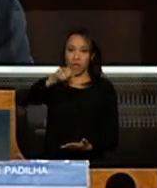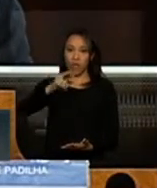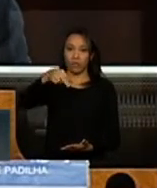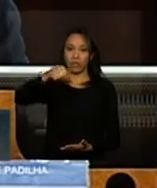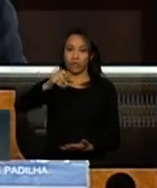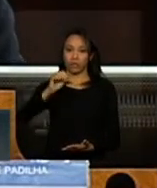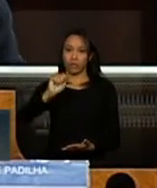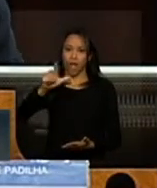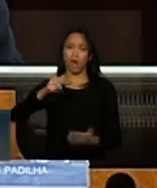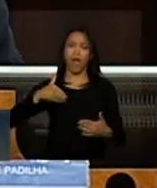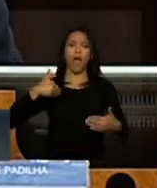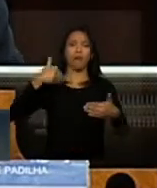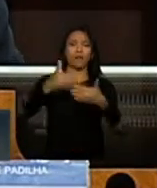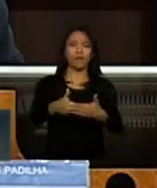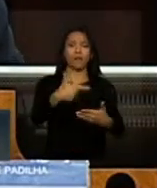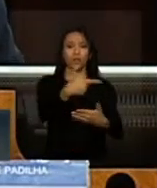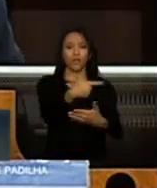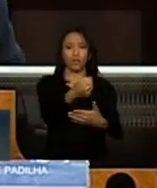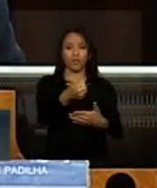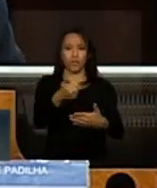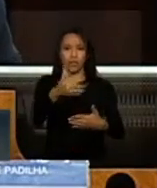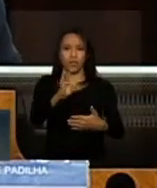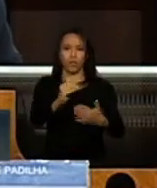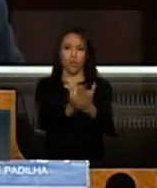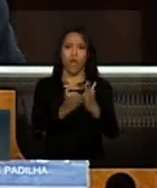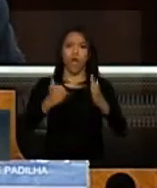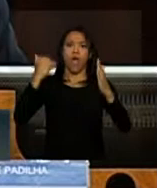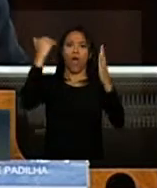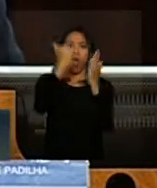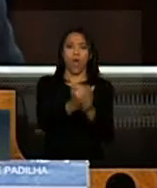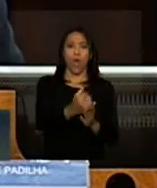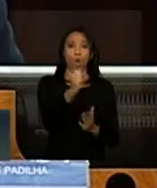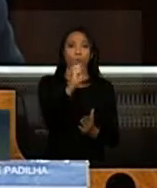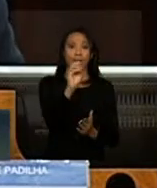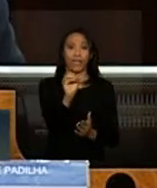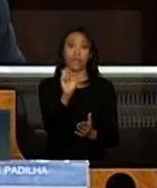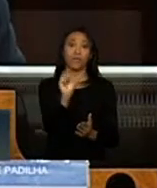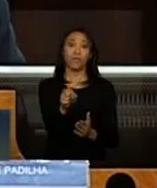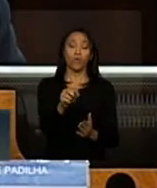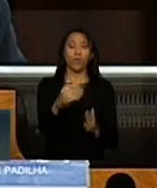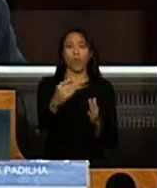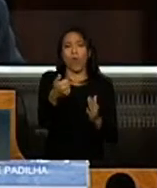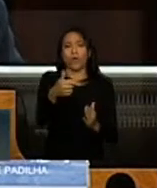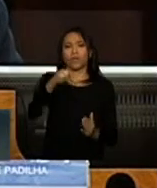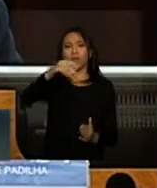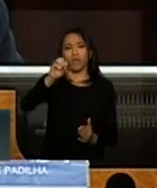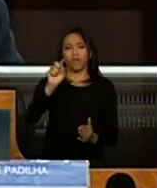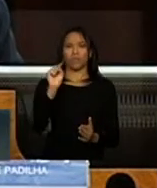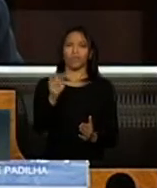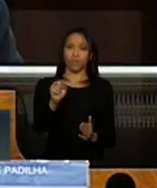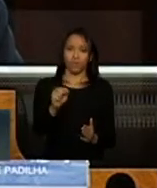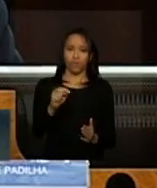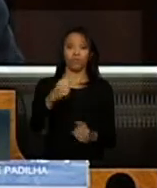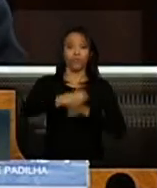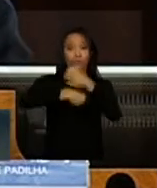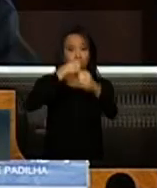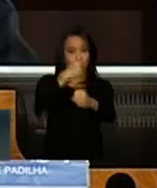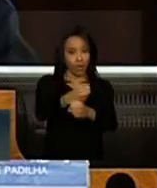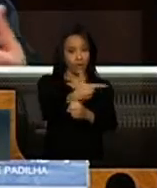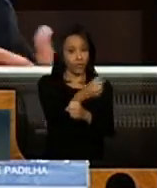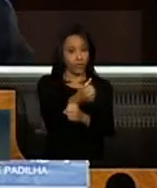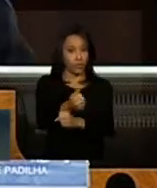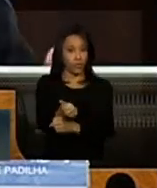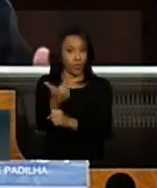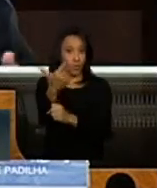até 2010, para mais de 80 mil, quase 90 mil internações de UTI neonatal no ano de 2012. Ou seja, tivemos